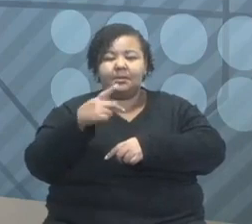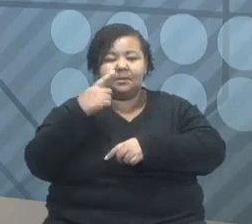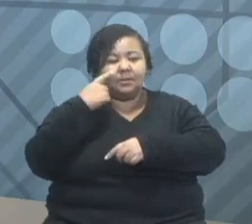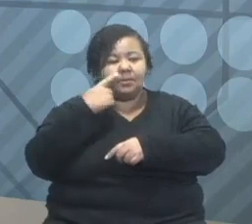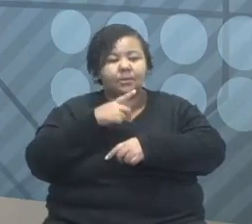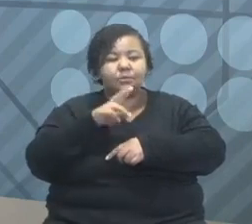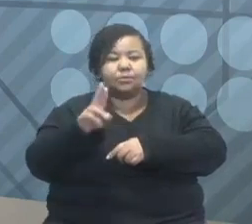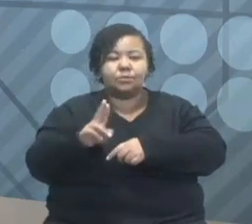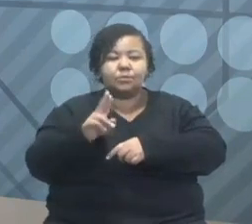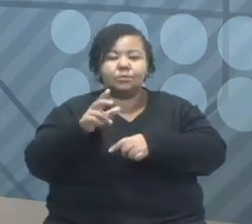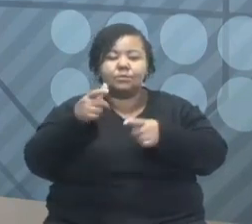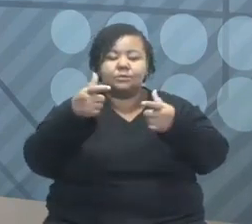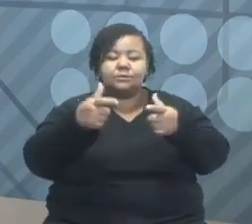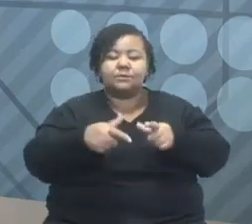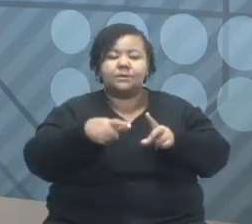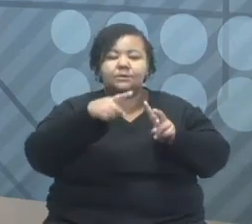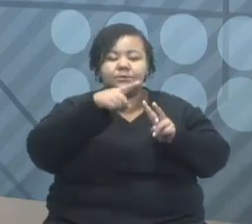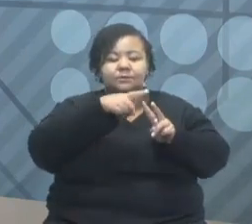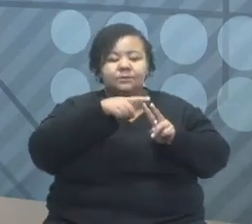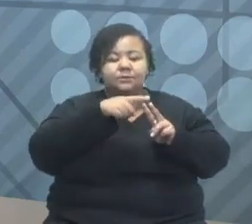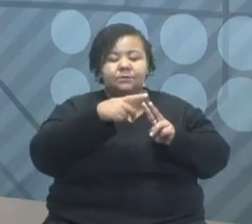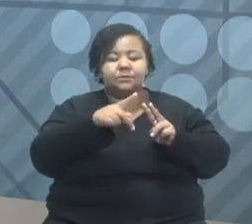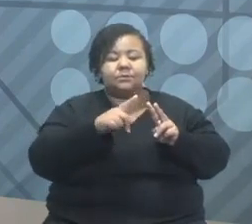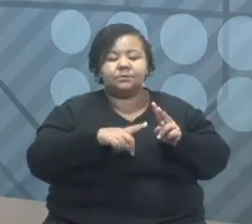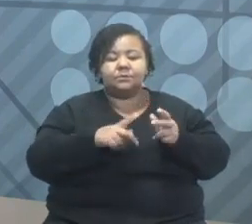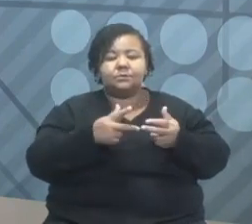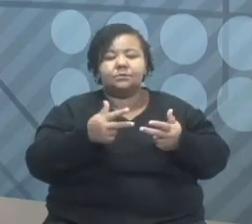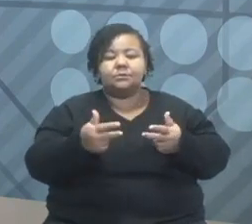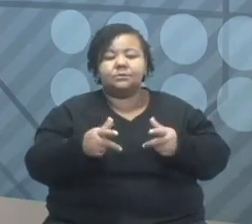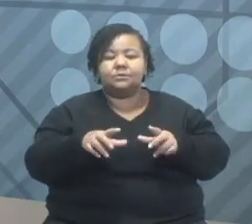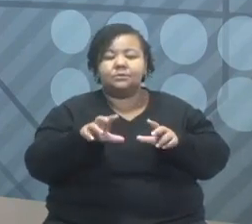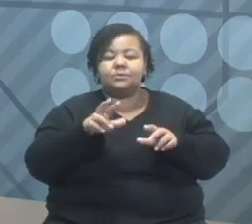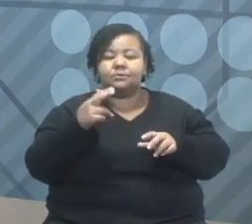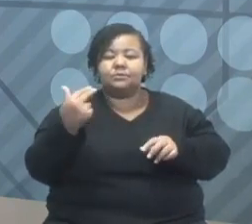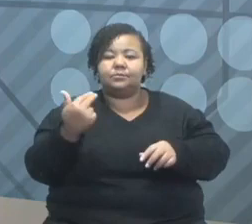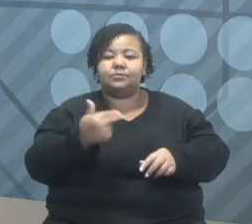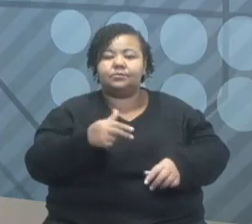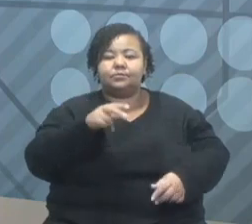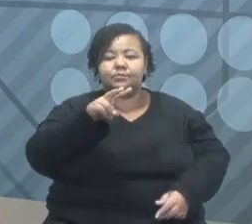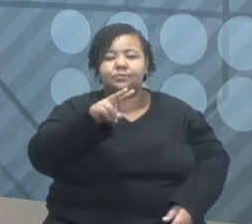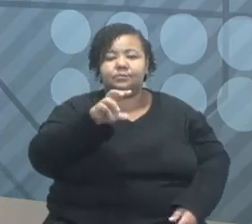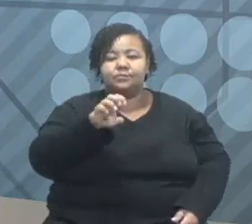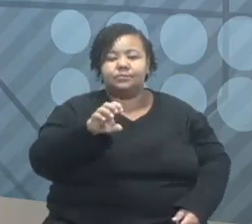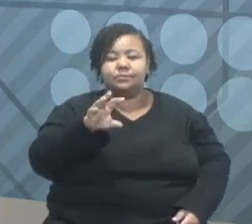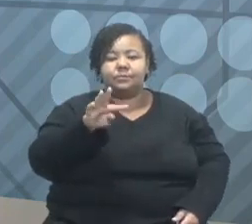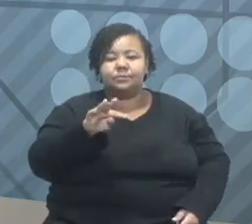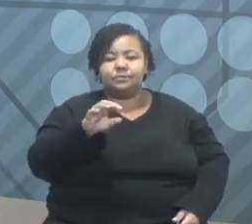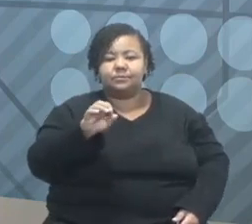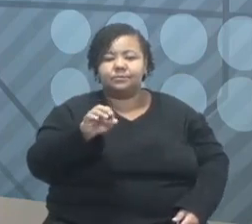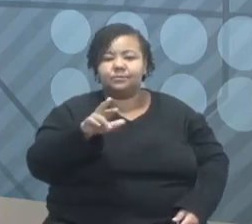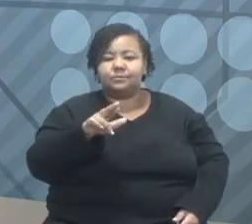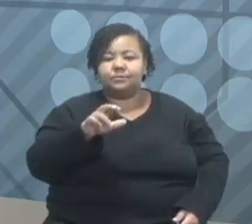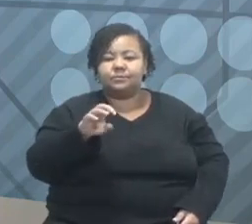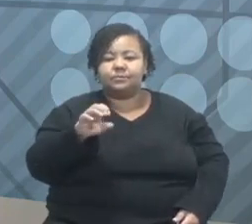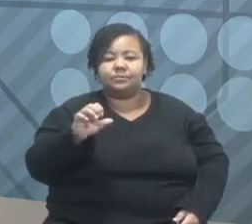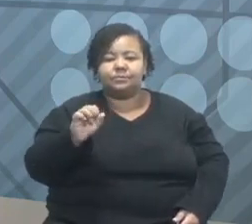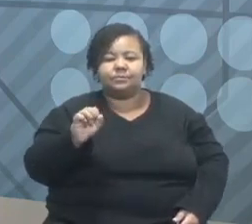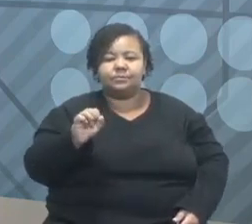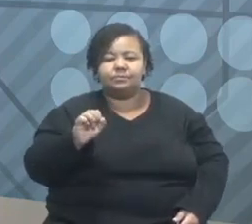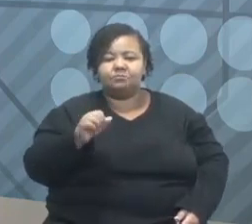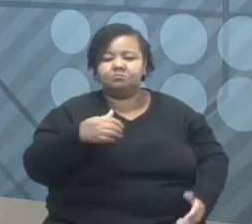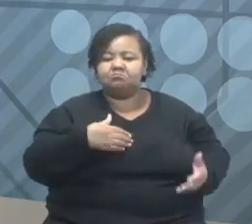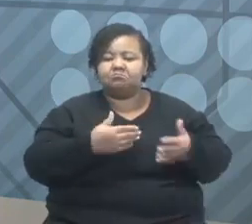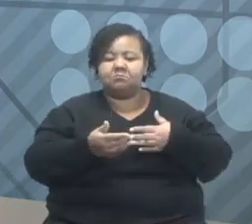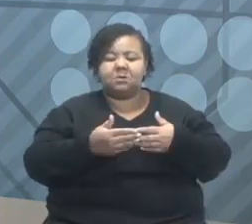espaço vetorial, os seus elementos recebem o nome de vetores, independentemente da sua natureza. Como assim, independentemente da